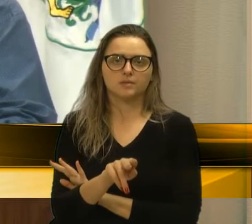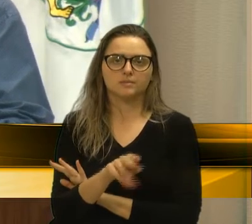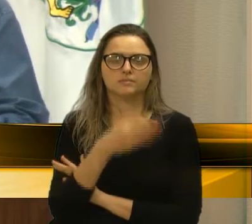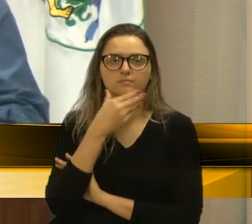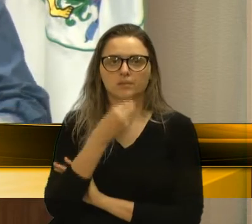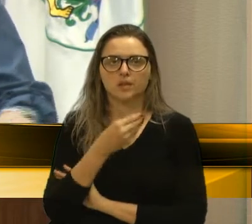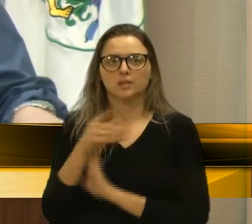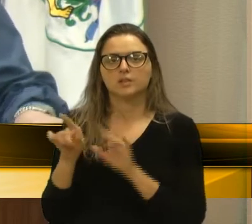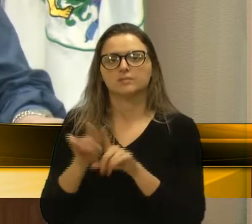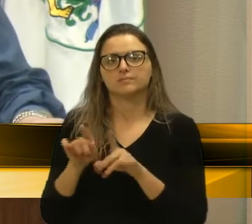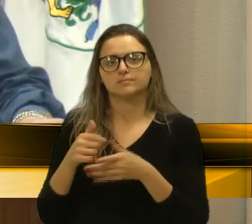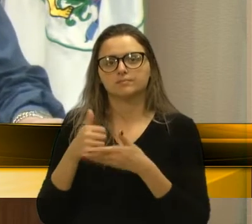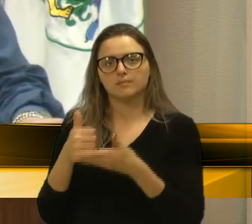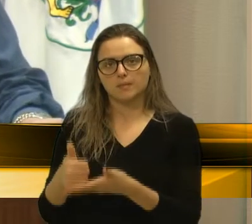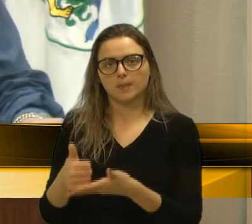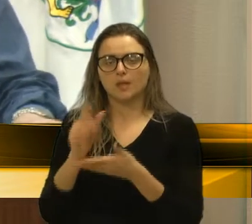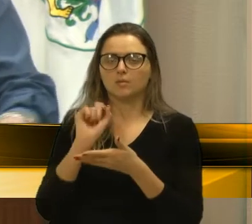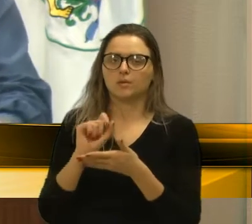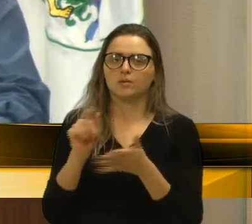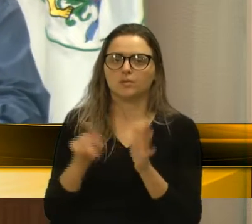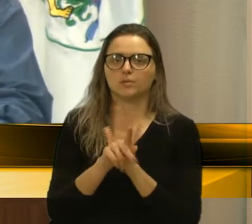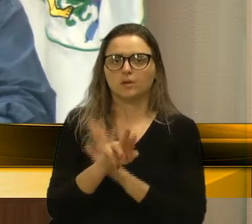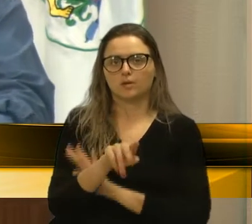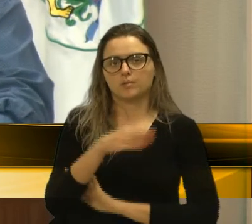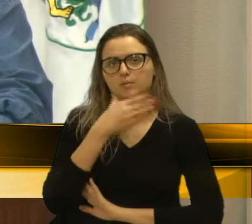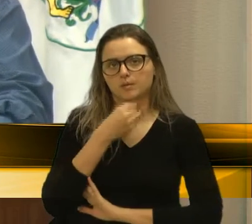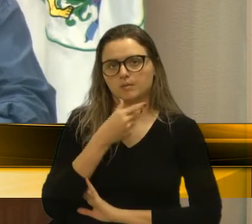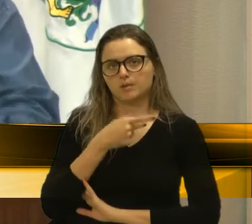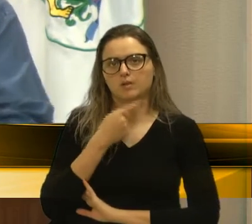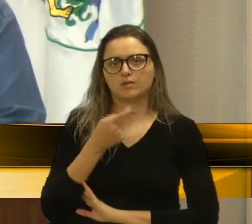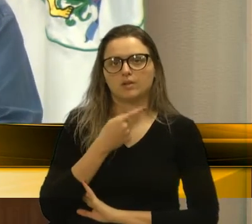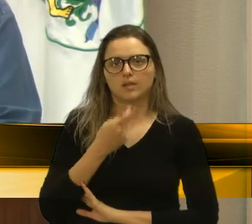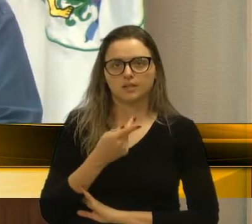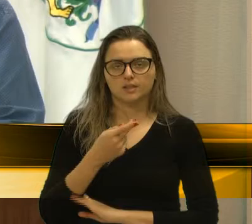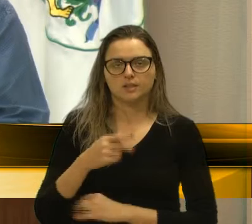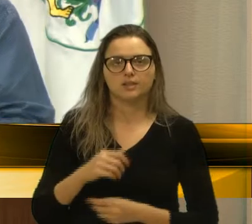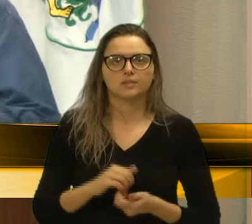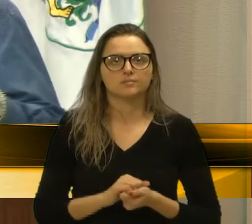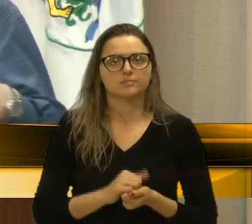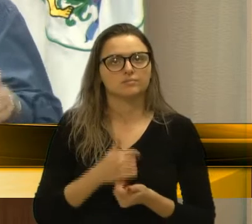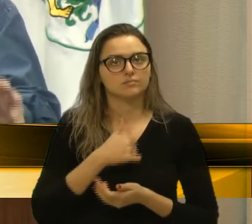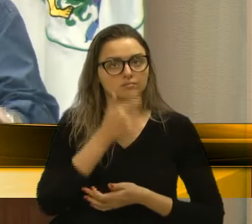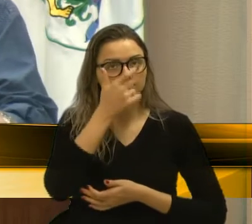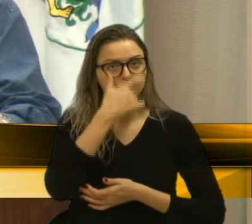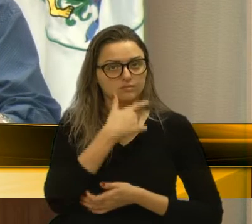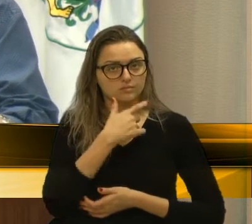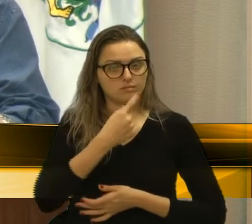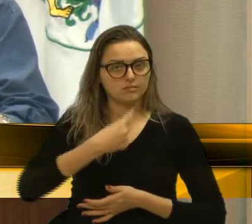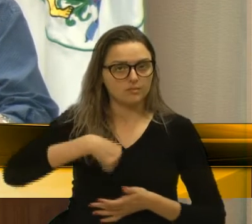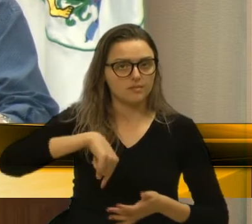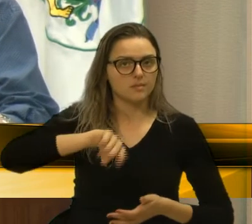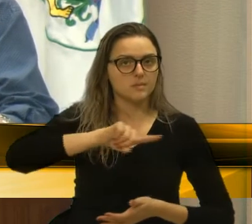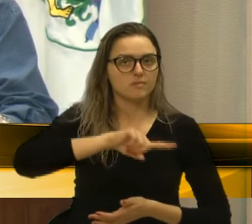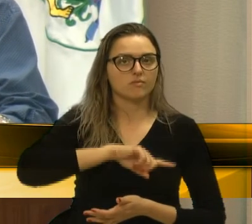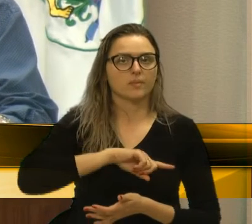as manifestações de seu irmão. Então, eu acho que, para nós que somos uma casa